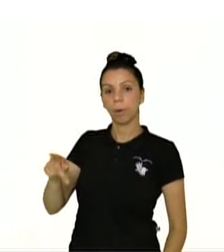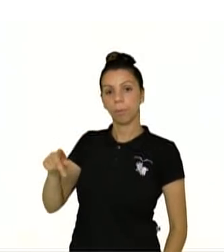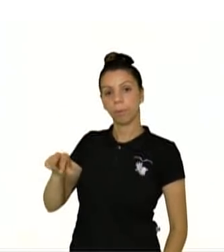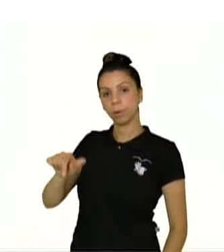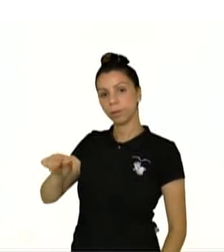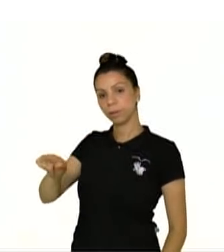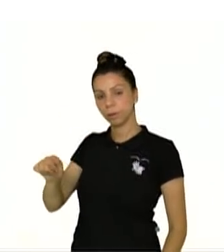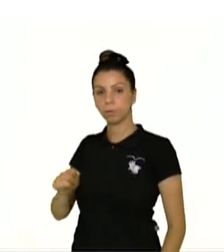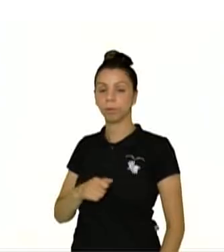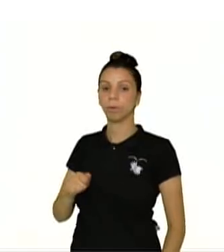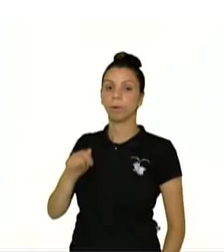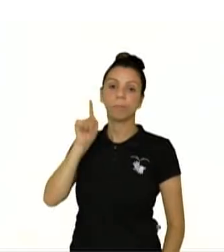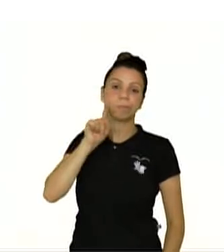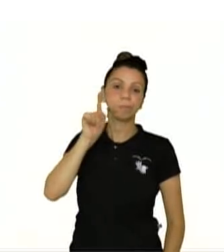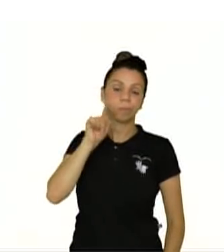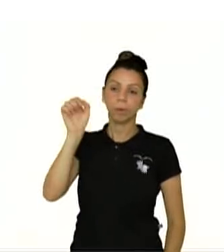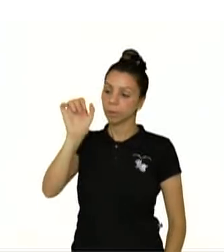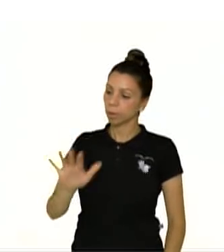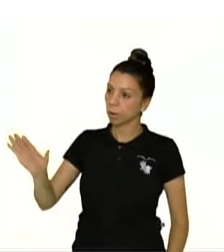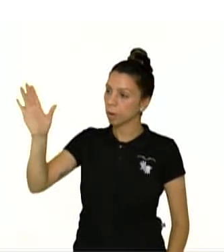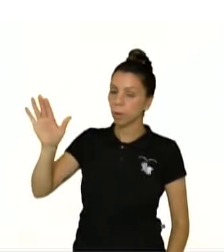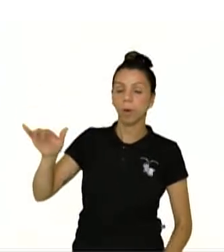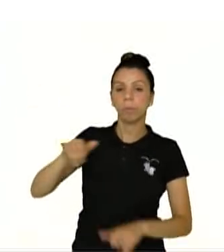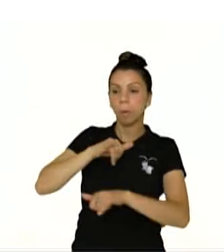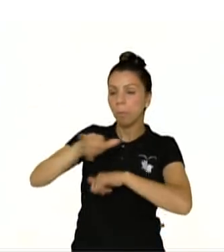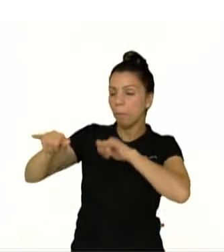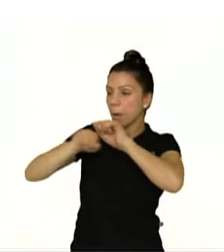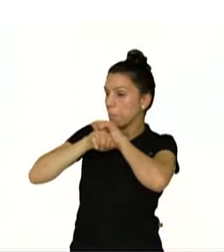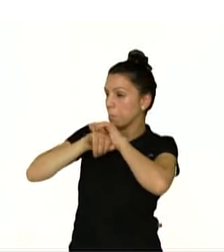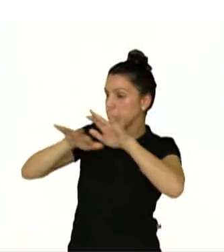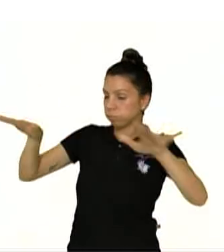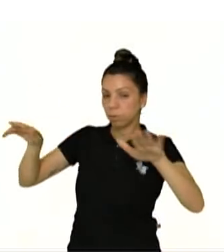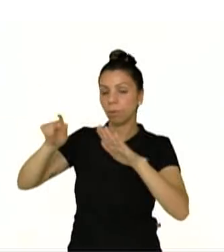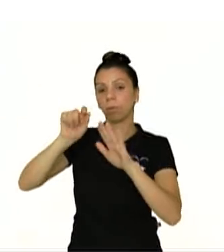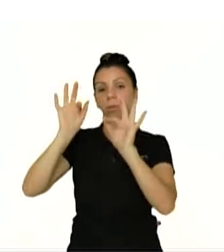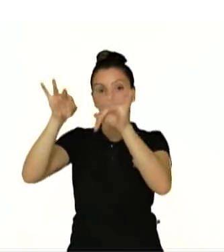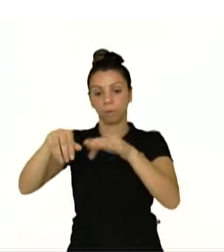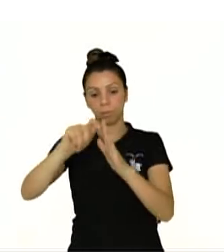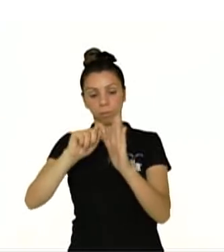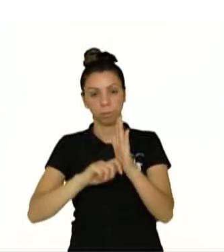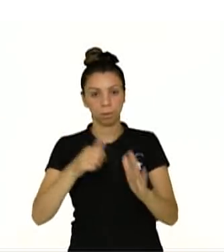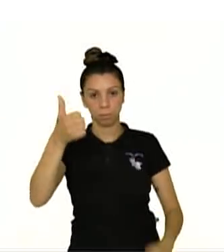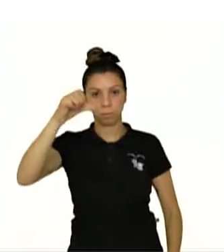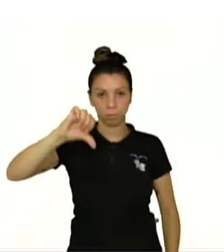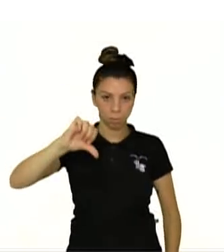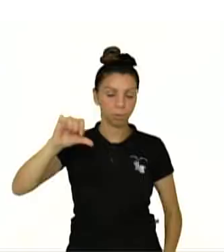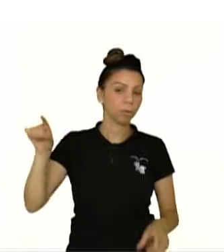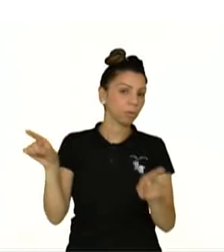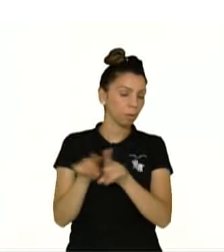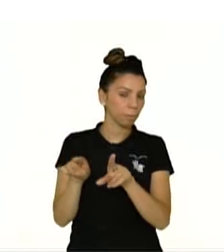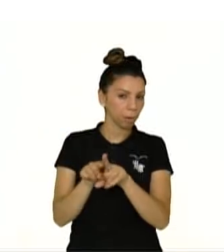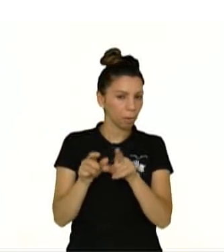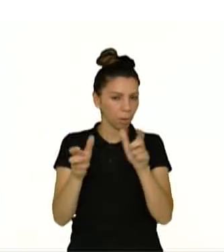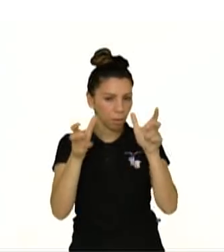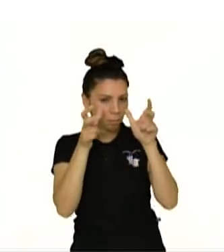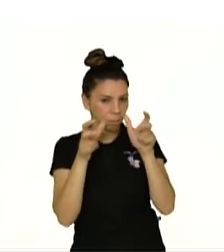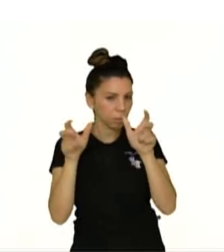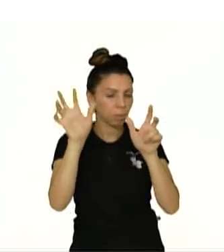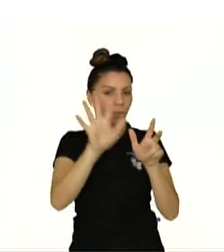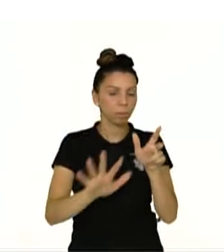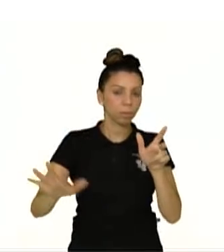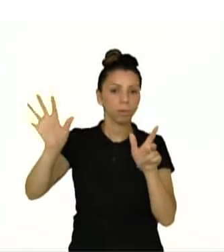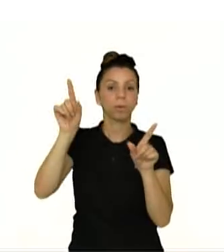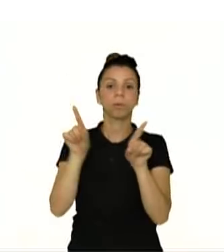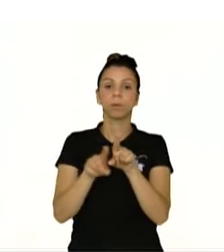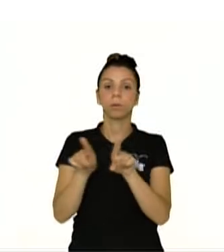receptividade nos Estados Unidos e na Europa no final do século XIX. Bem como, fazendo uma observação aqui, também